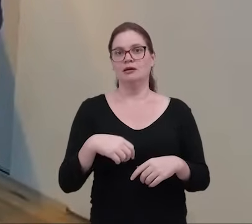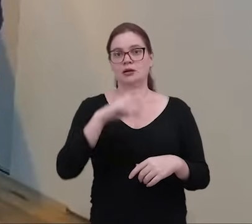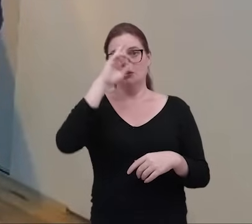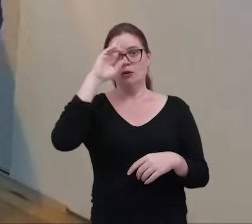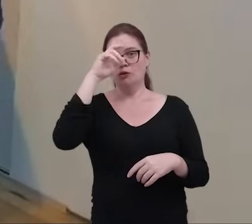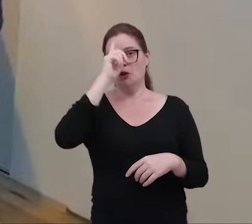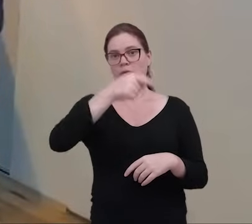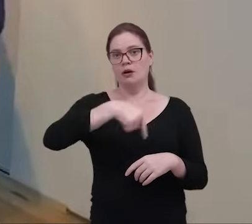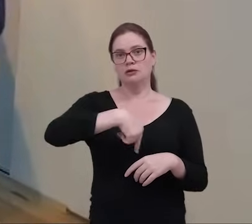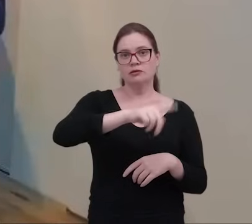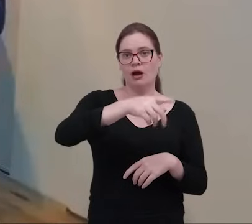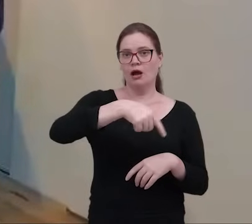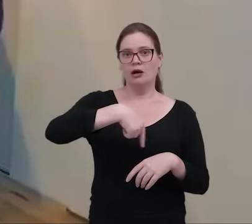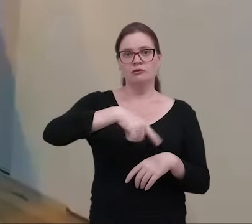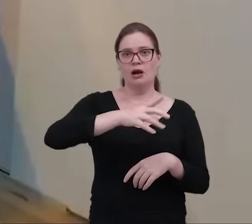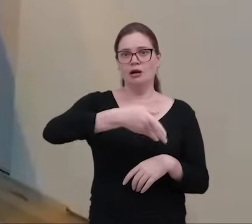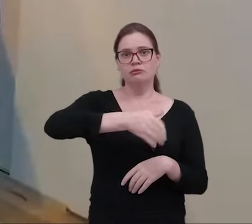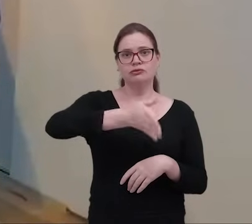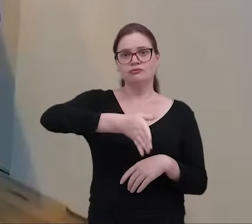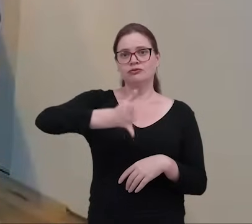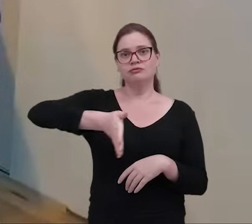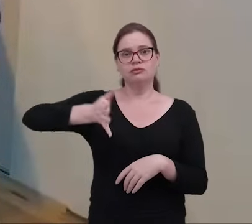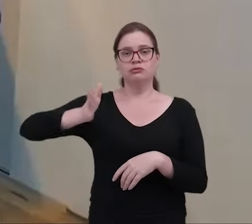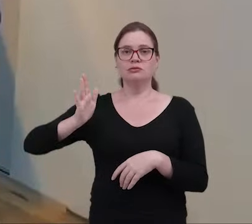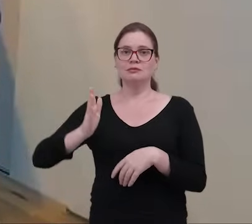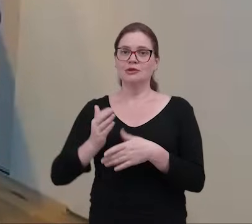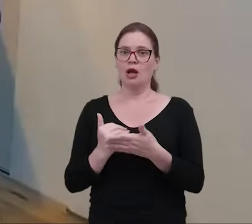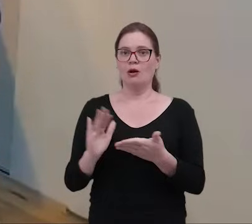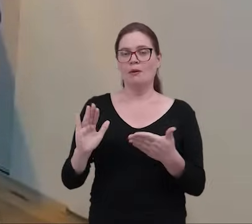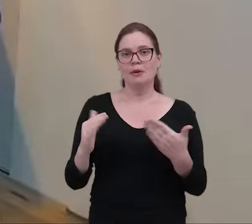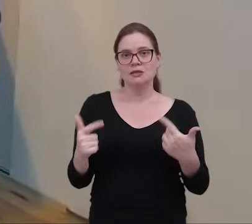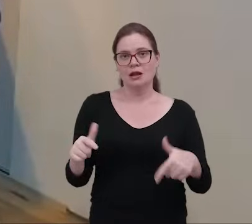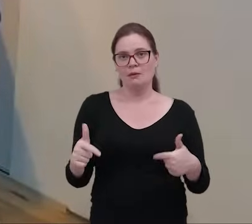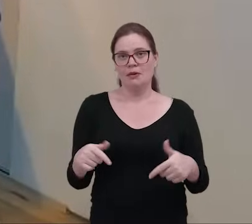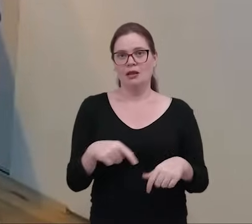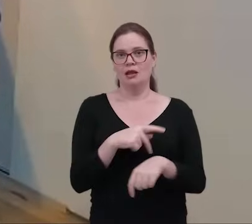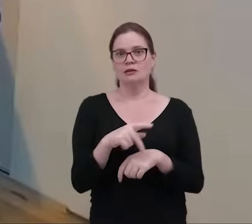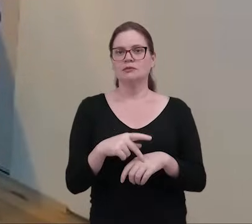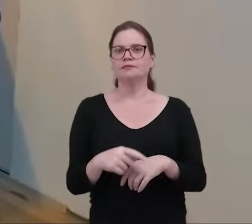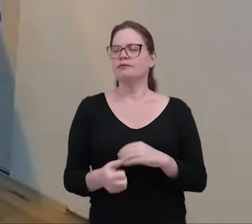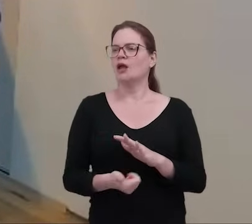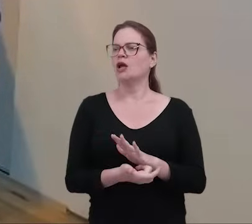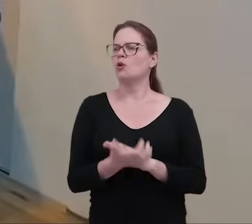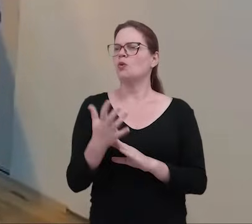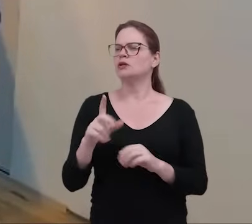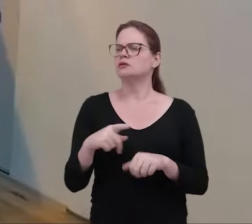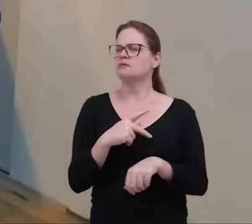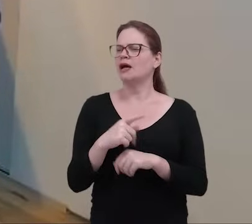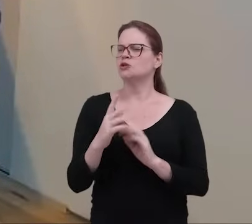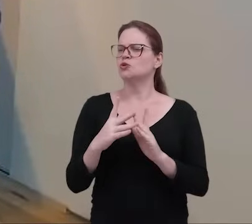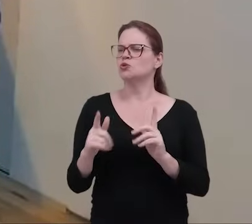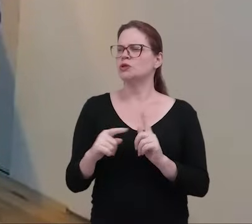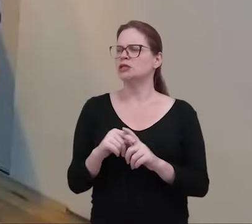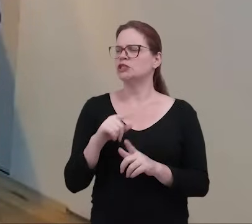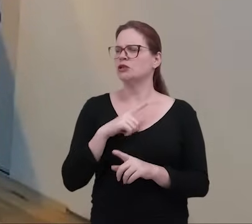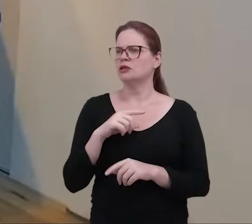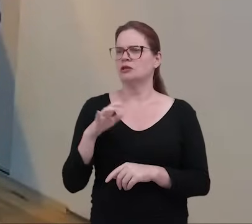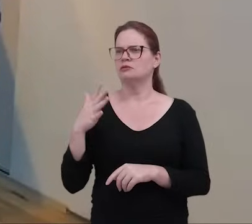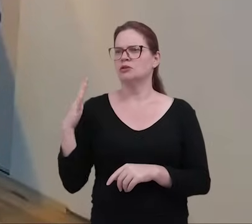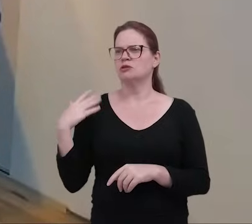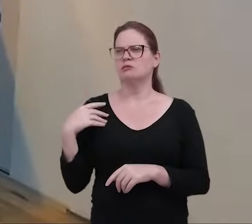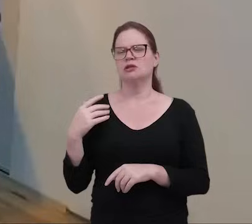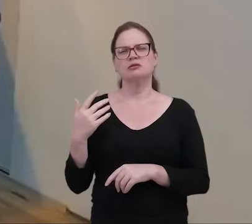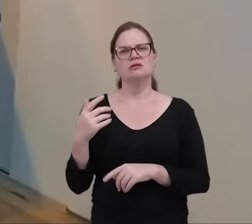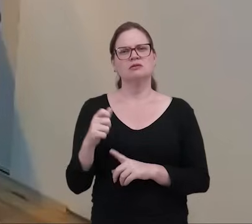trabalhar, irmãos assim, que vai e inicia a obra naquele país. Falei, quantos países a sua igreja está? Falei, naquele tempo,